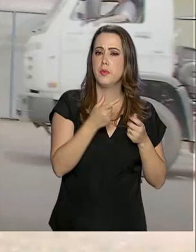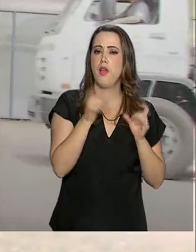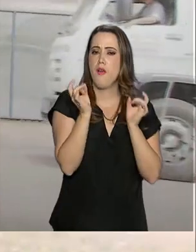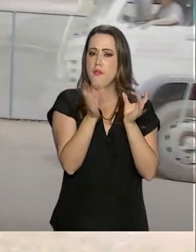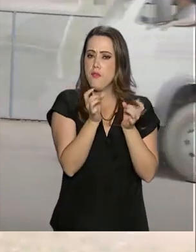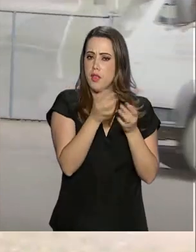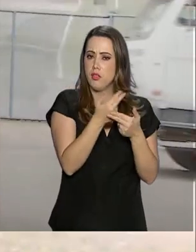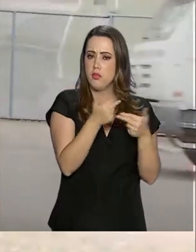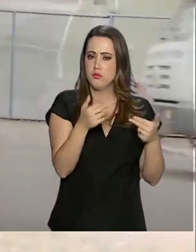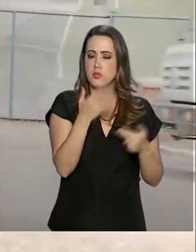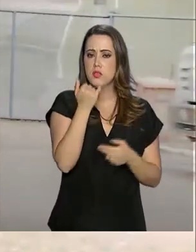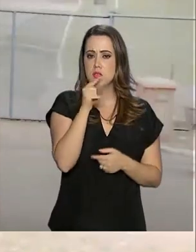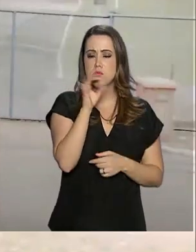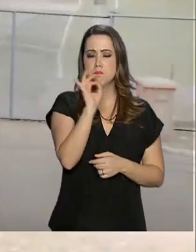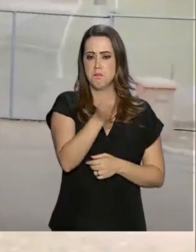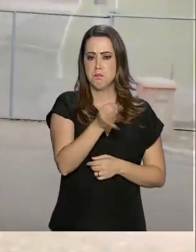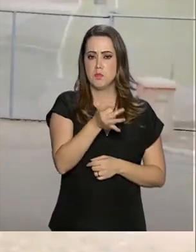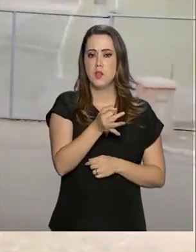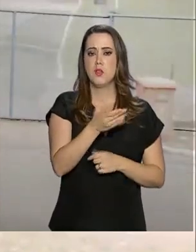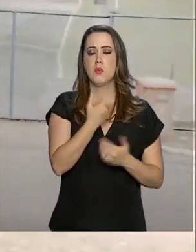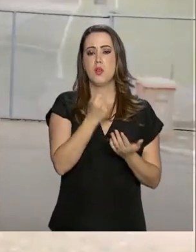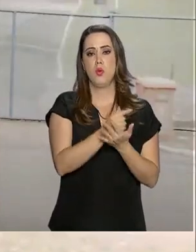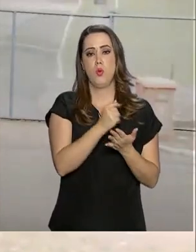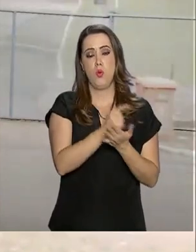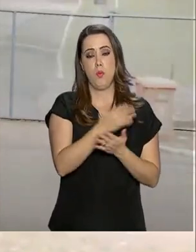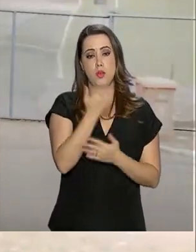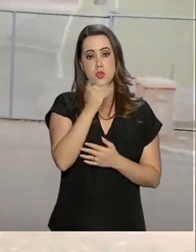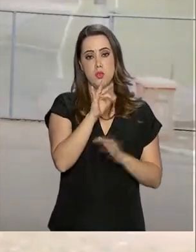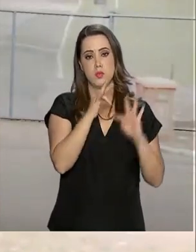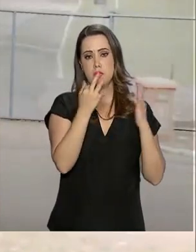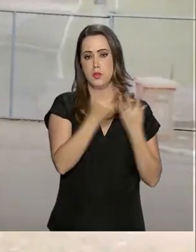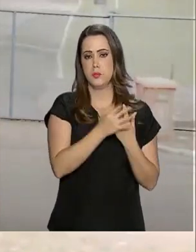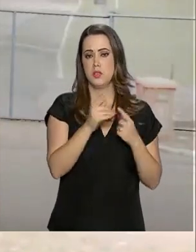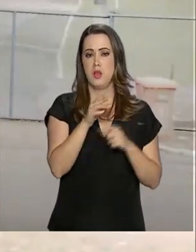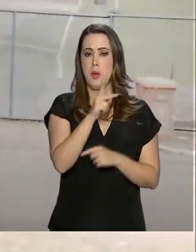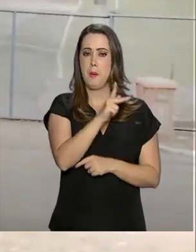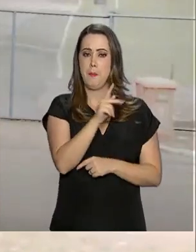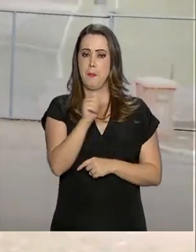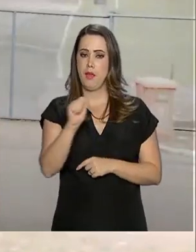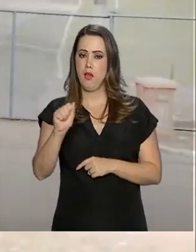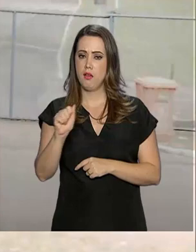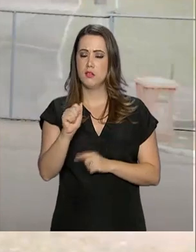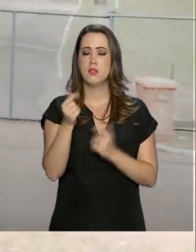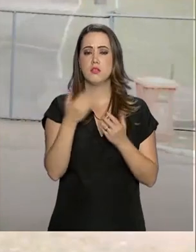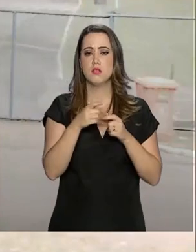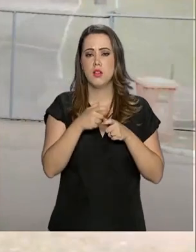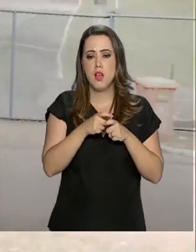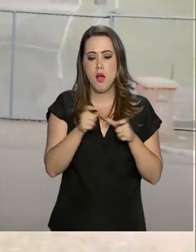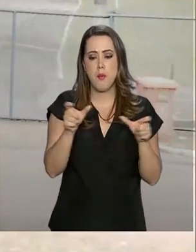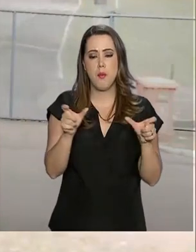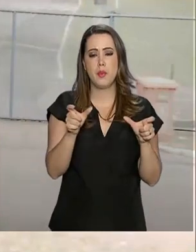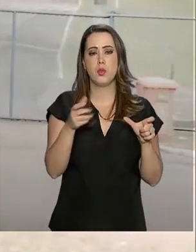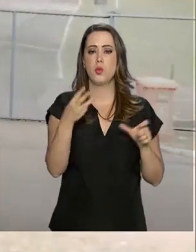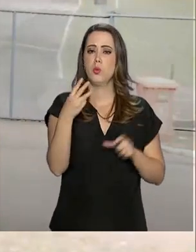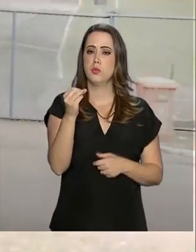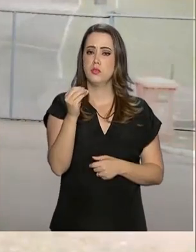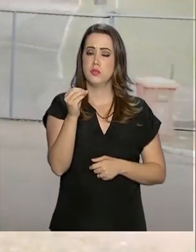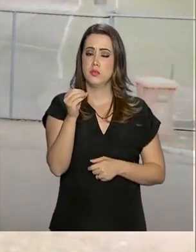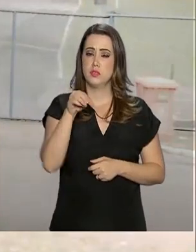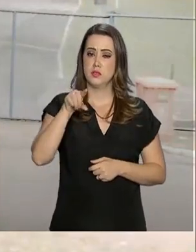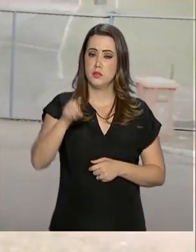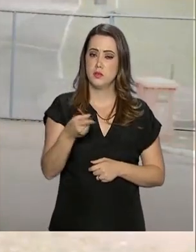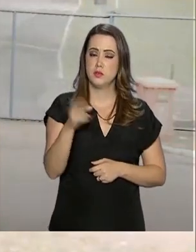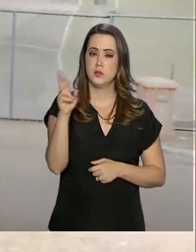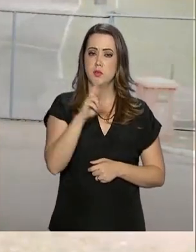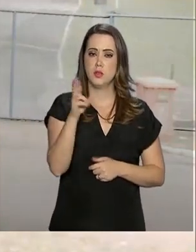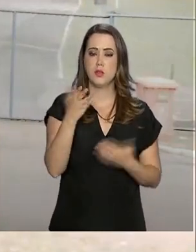dos produtos garantida pelo Programa de Aquisição de Alimentos. O PA foi ampliado em R$ 300 mil e passou a